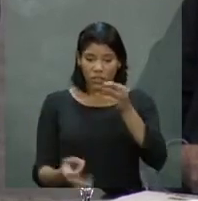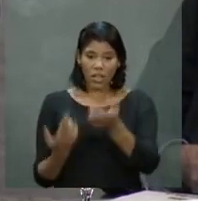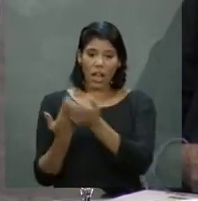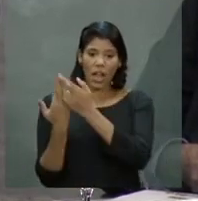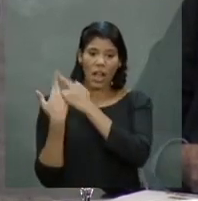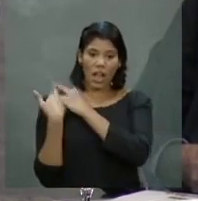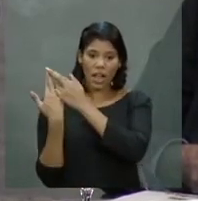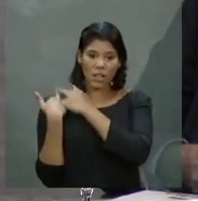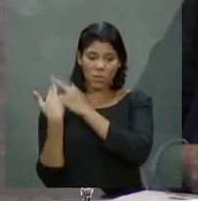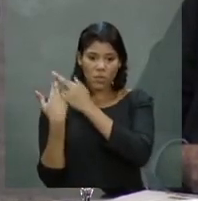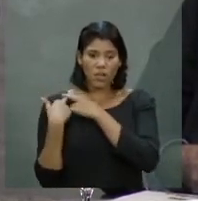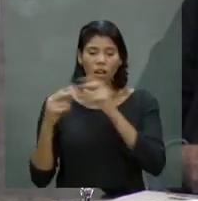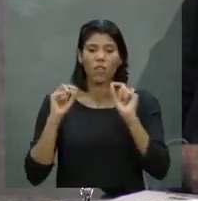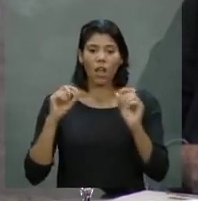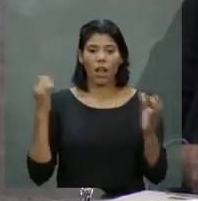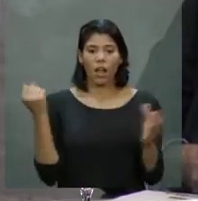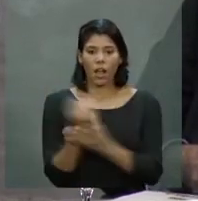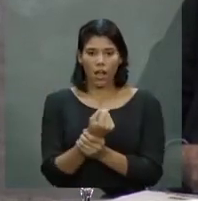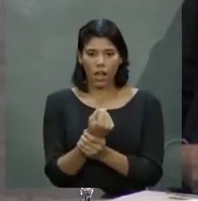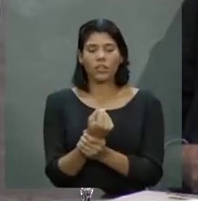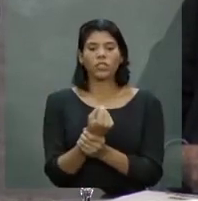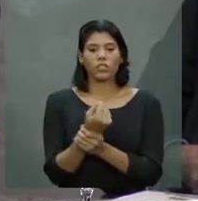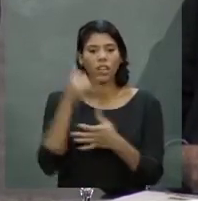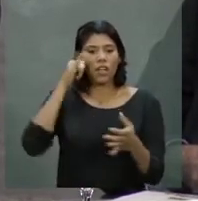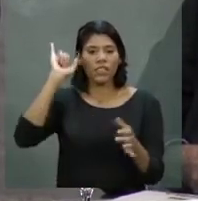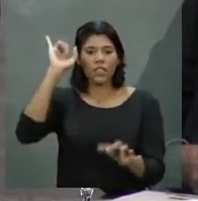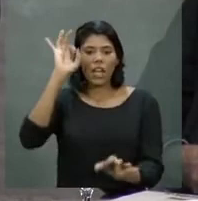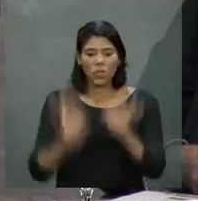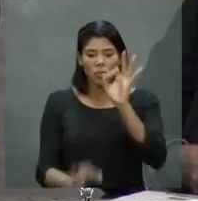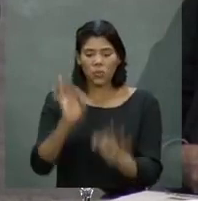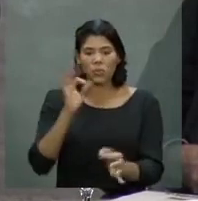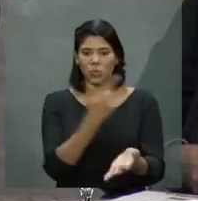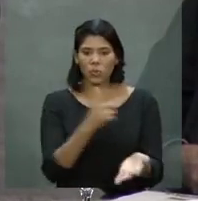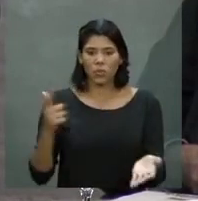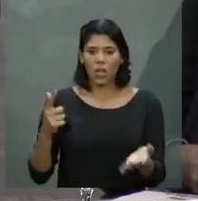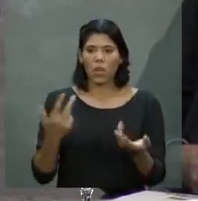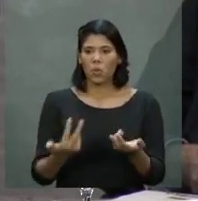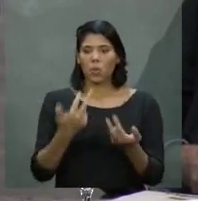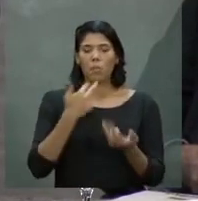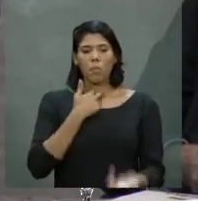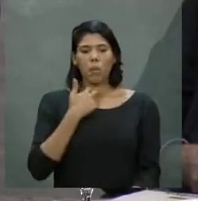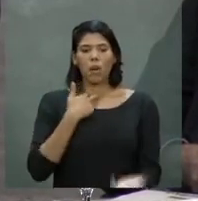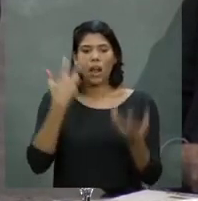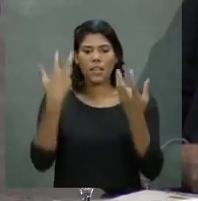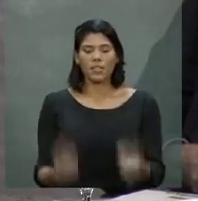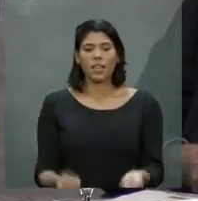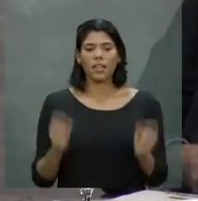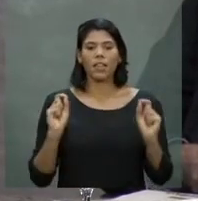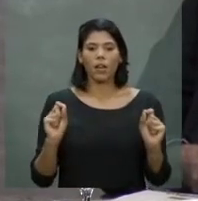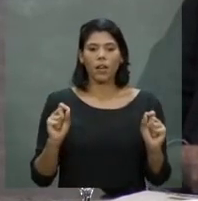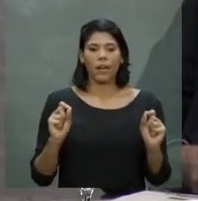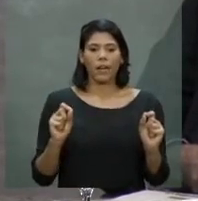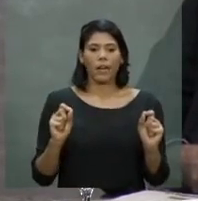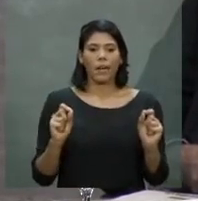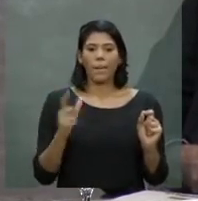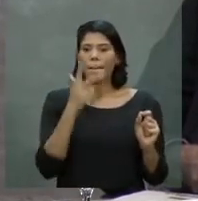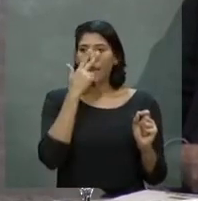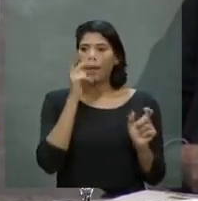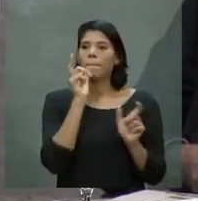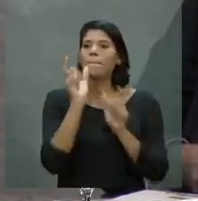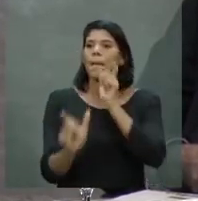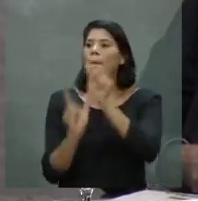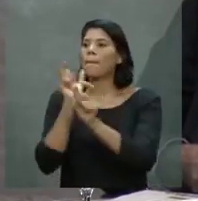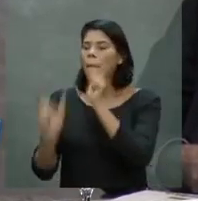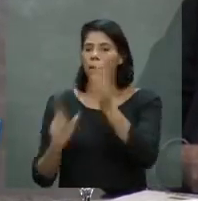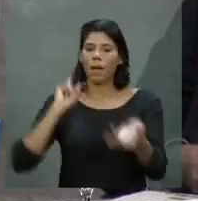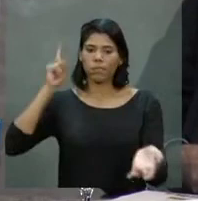direito do contraditório, e nós não podemos permitir que milhões de advogados sejam desrespeitados, buscando atingir a honra, a história,